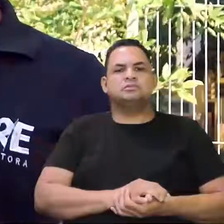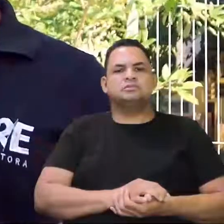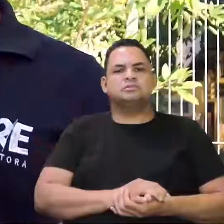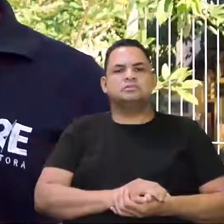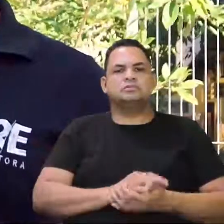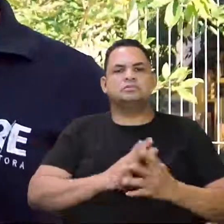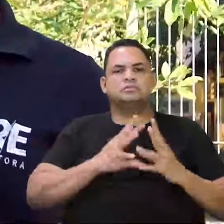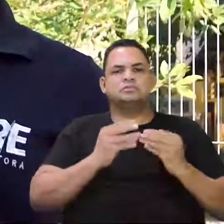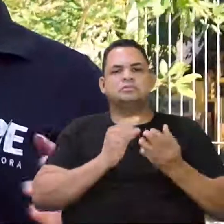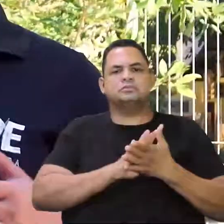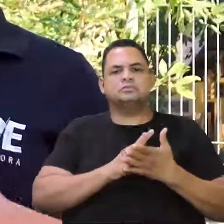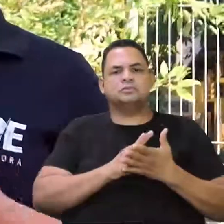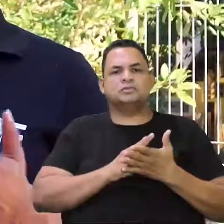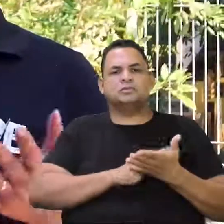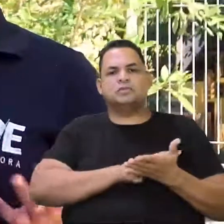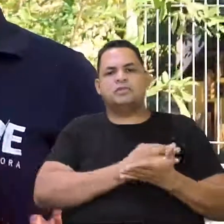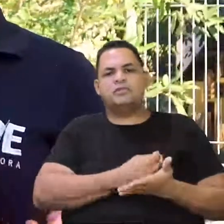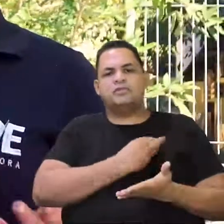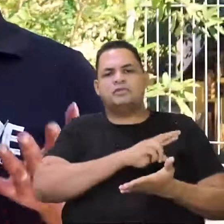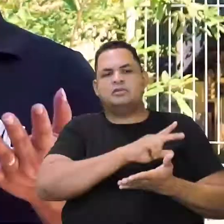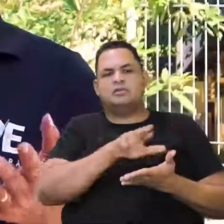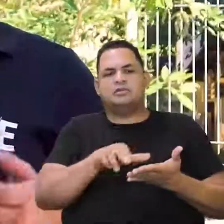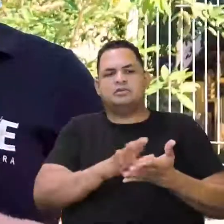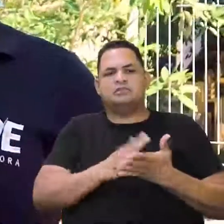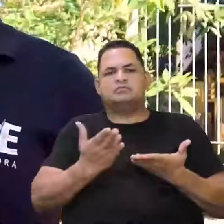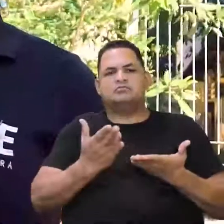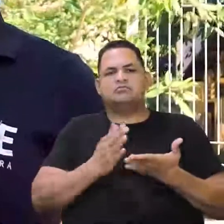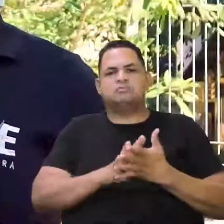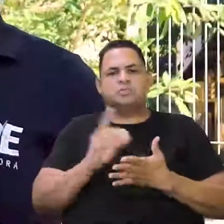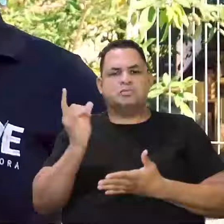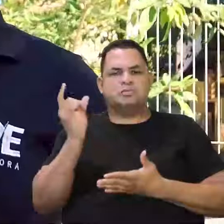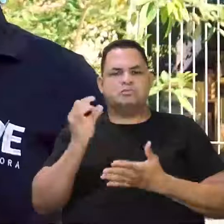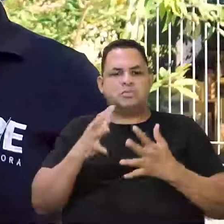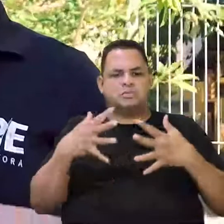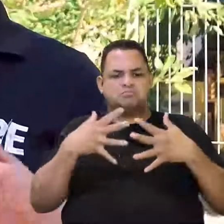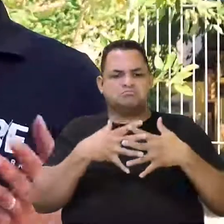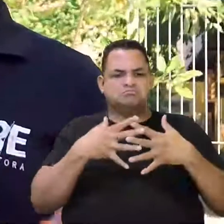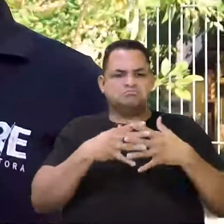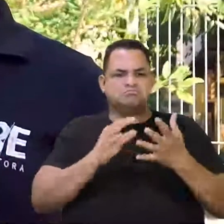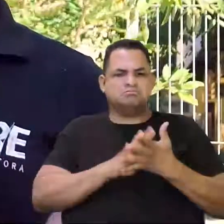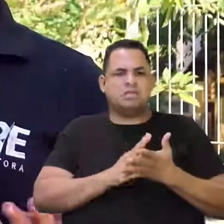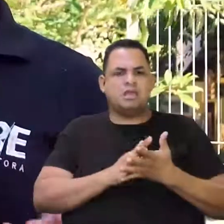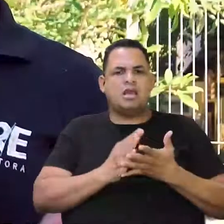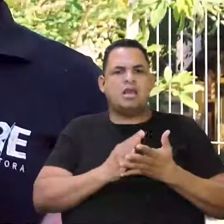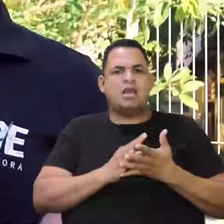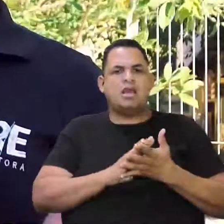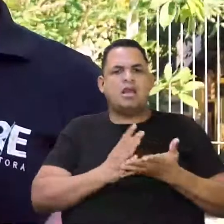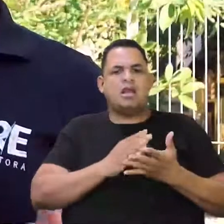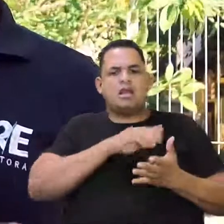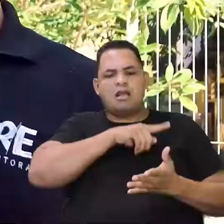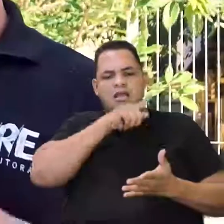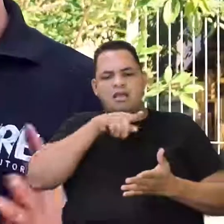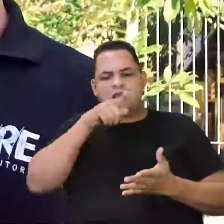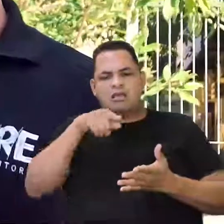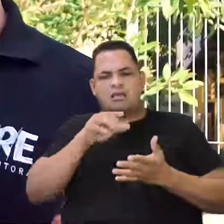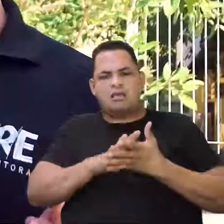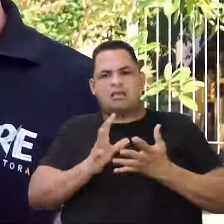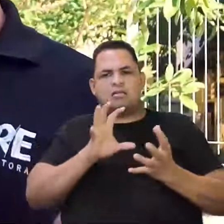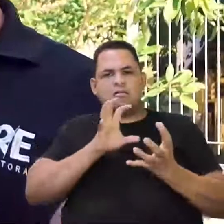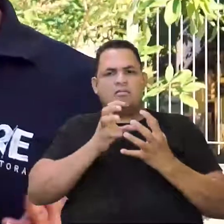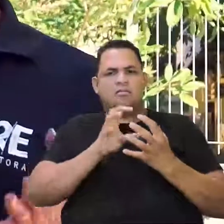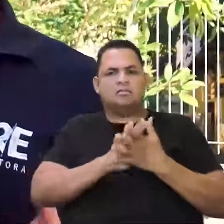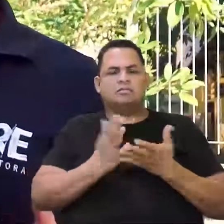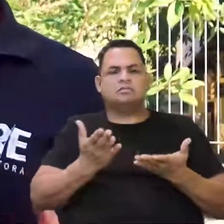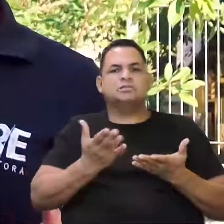Toda essa biodiversidade se torna uma complexa e rica cadeia alimentar. Mas com as queimadas e desmatamentos, sem o seu